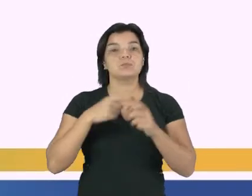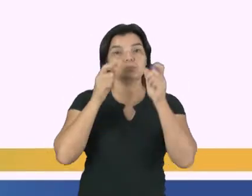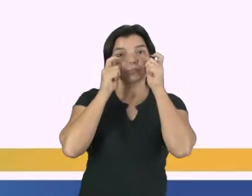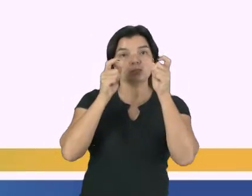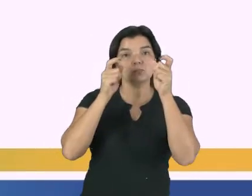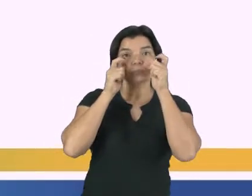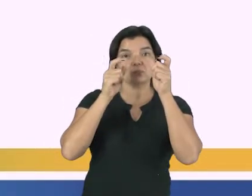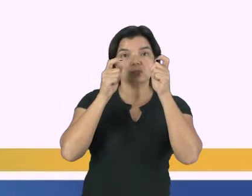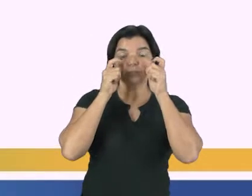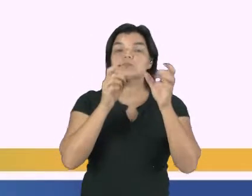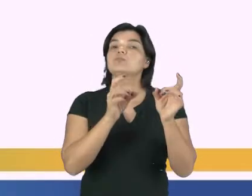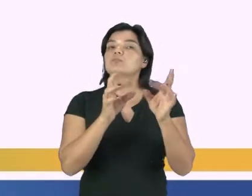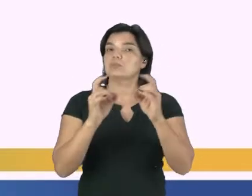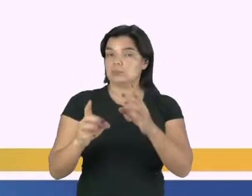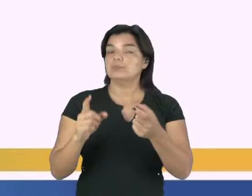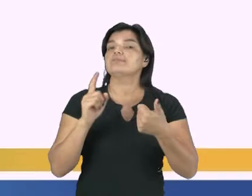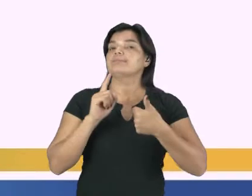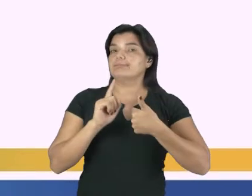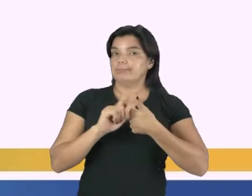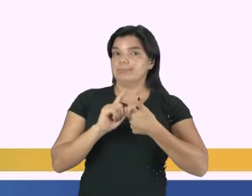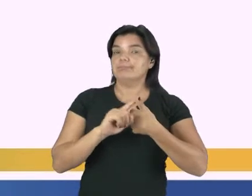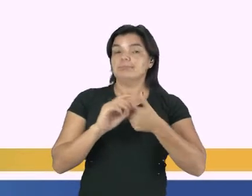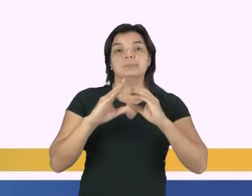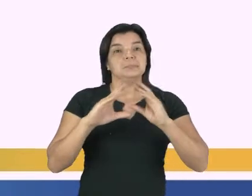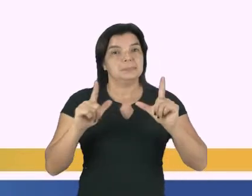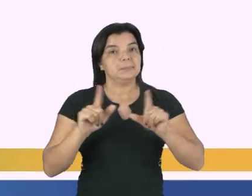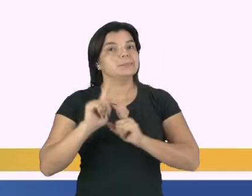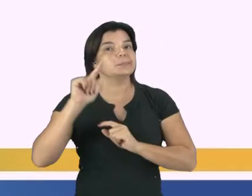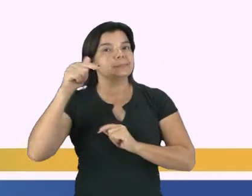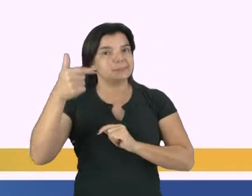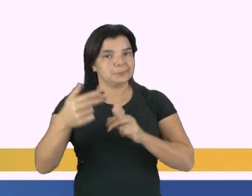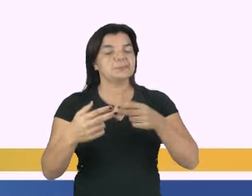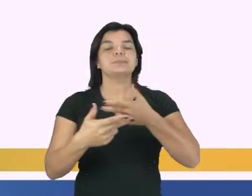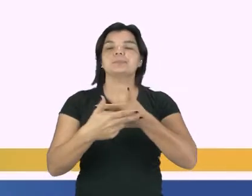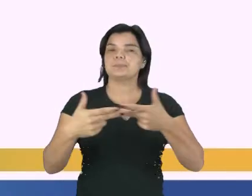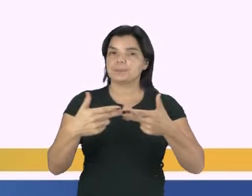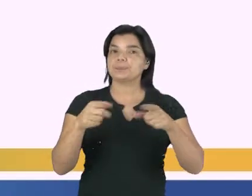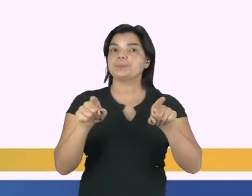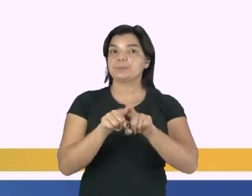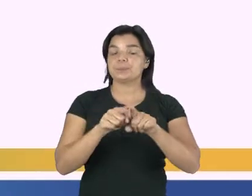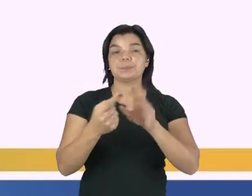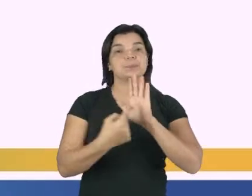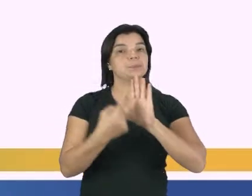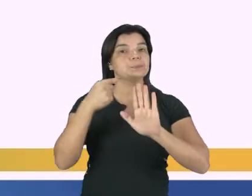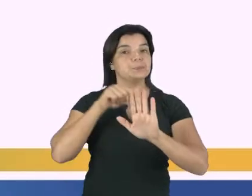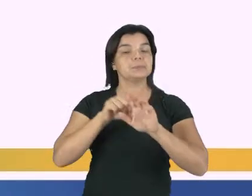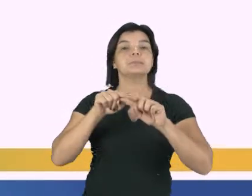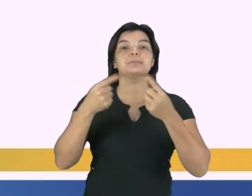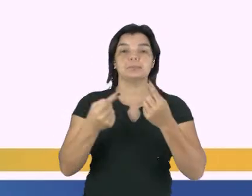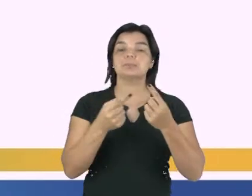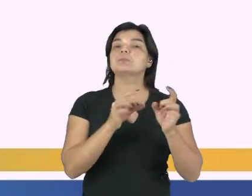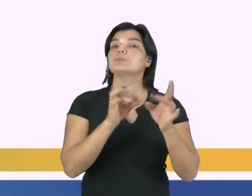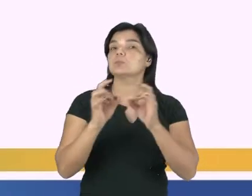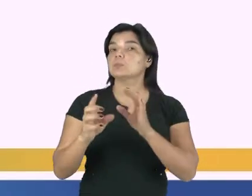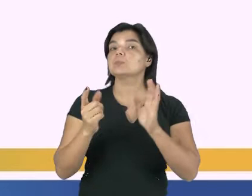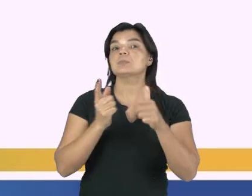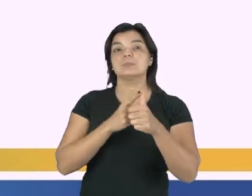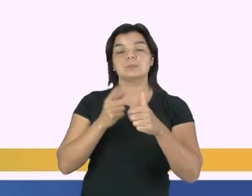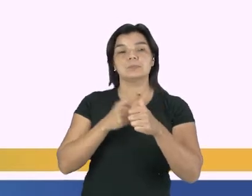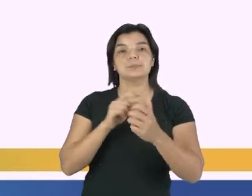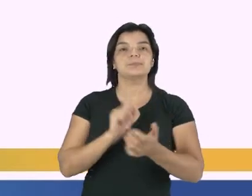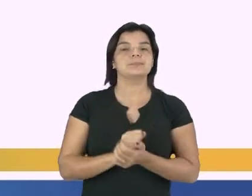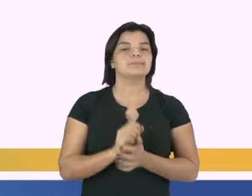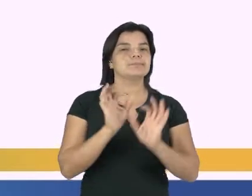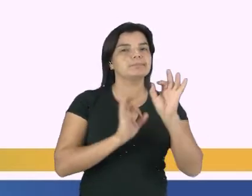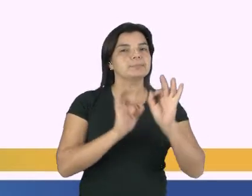interesse comercial primeiramente. Claro que tem outras coisas que estão por trás disso, mas o comercial é o primeiro.